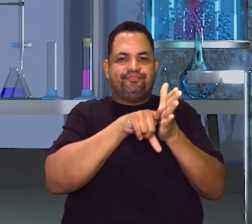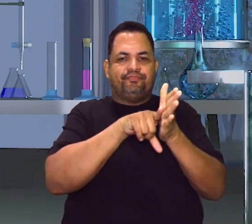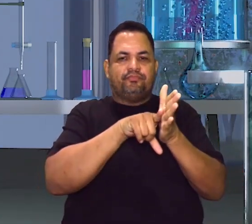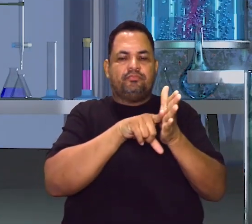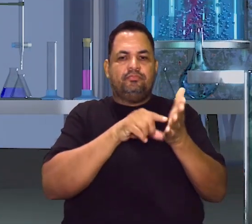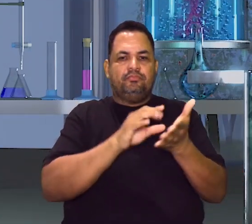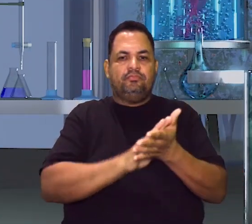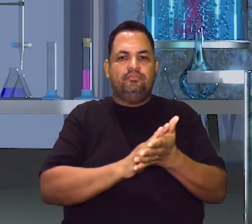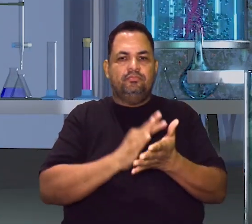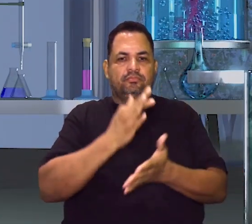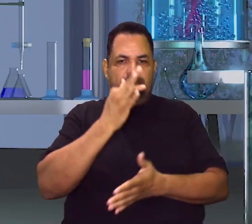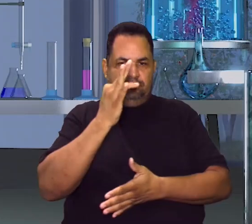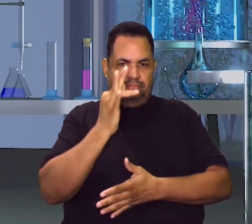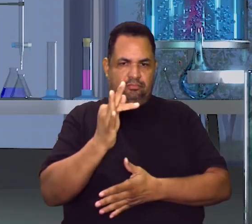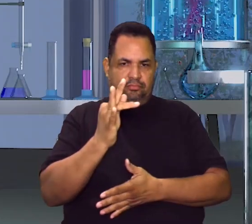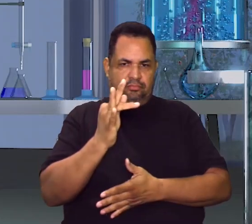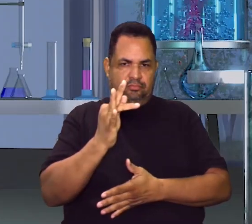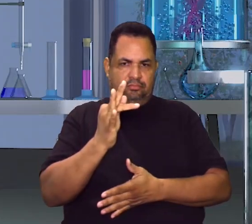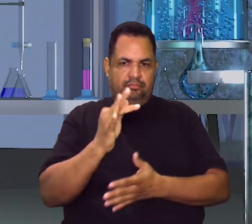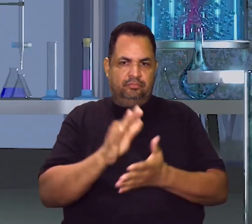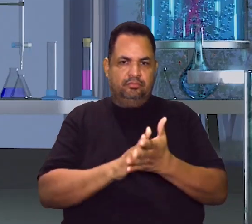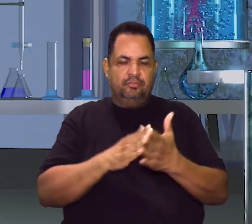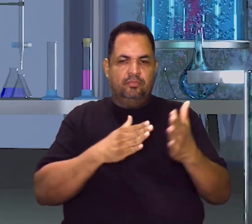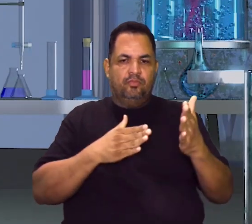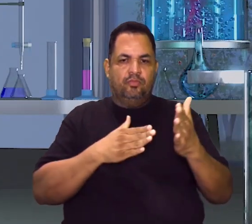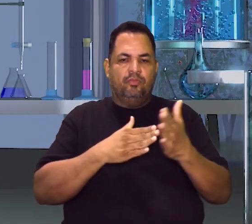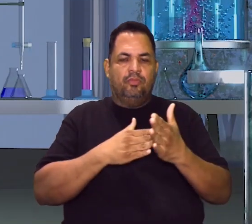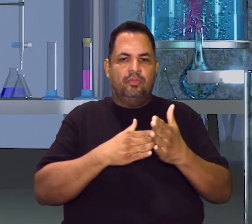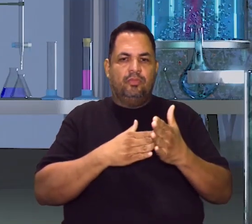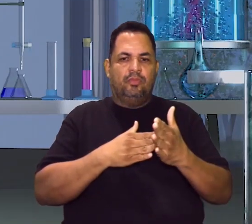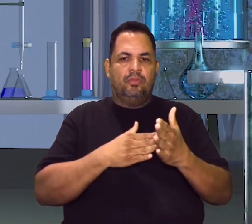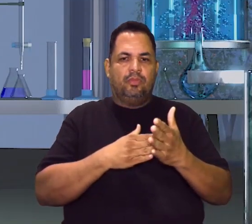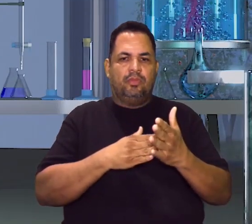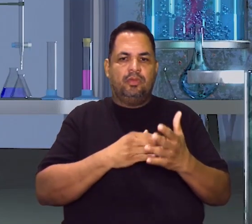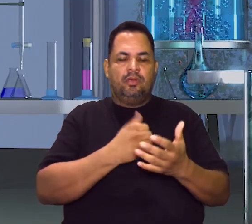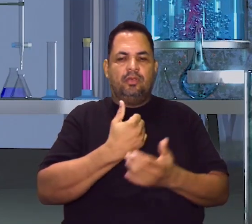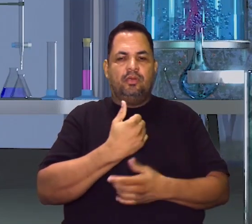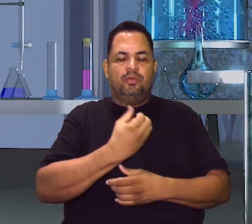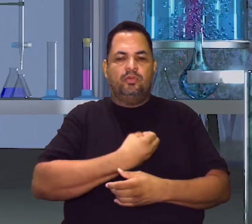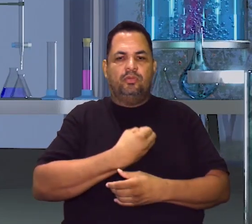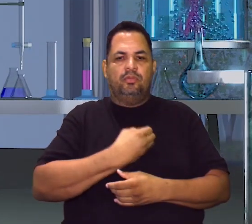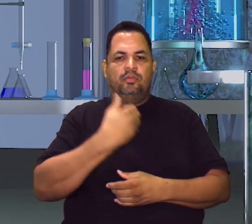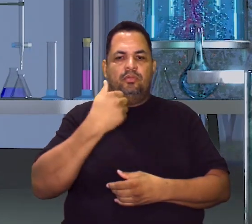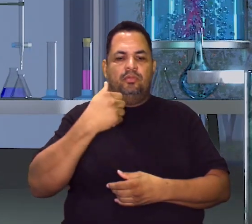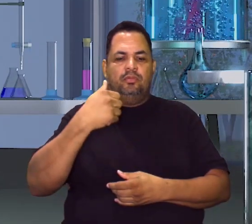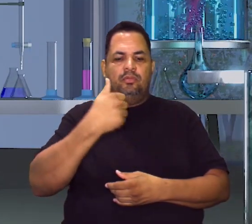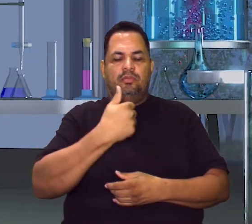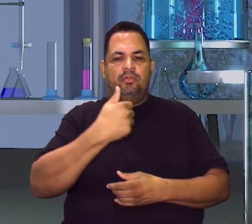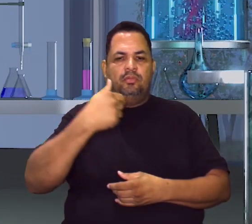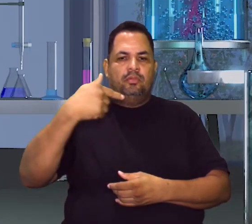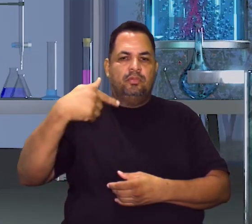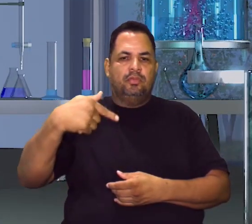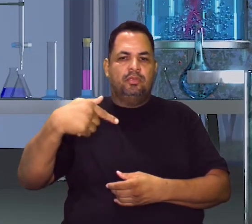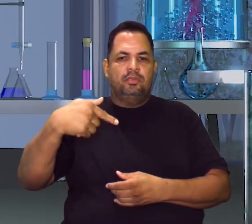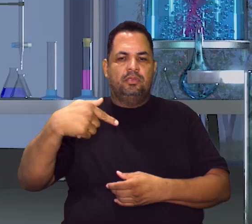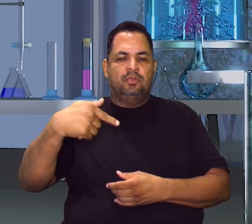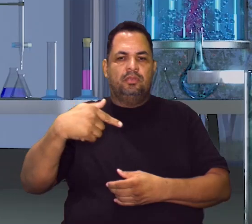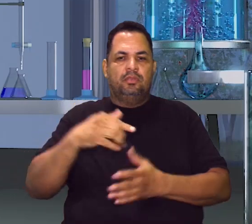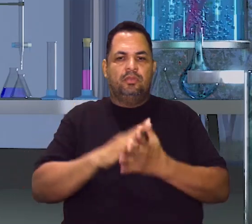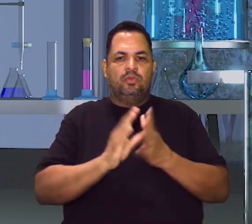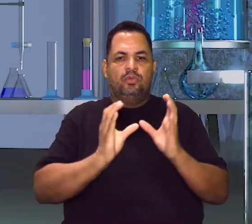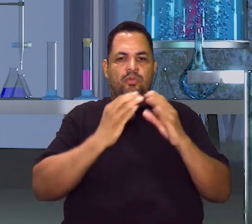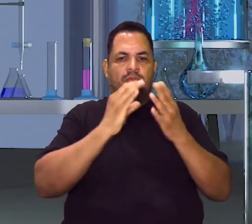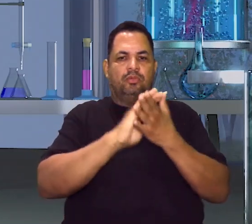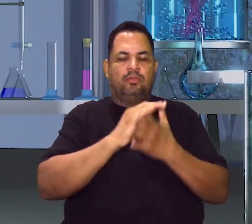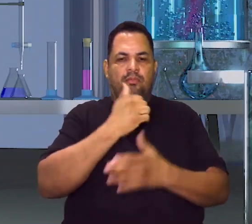nós vimos que era o flúor, né? Vai até a família, até o grupo de 17, que é a família 7A, e em cima